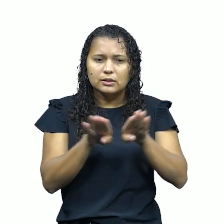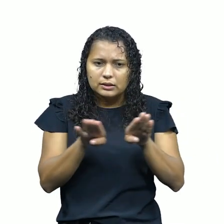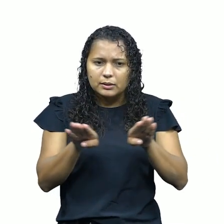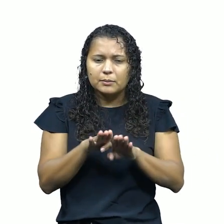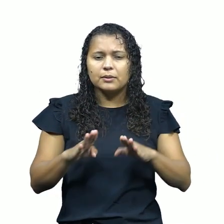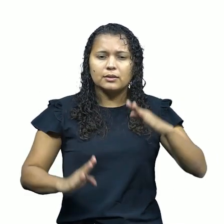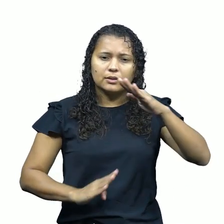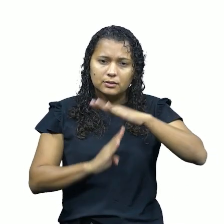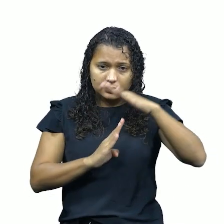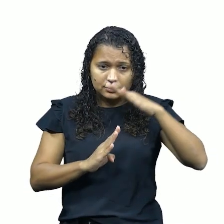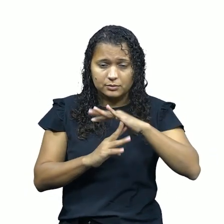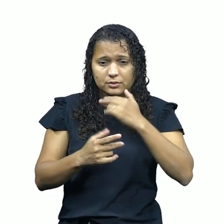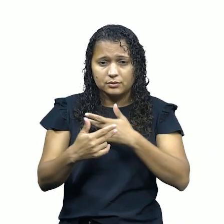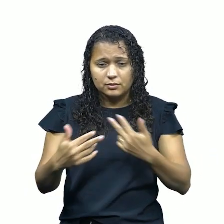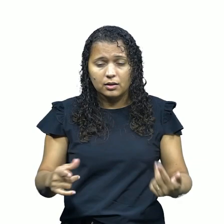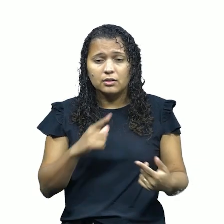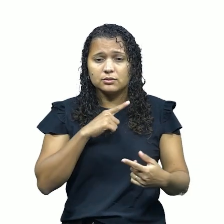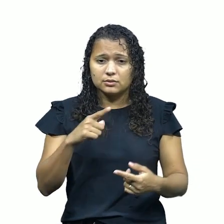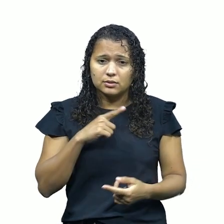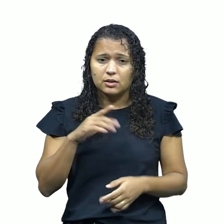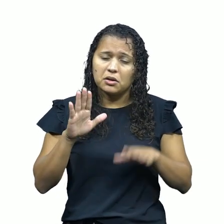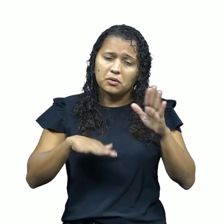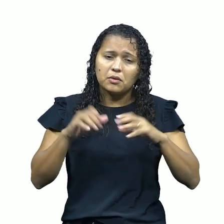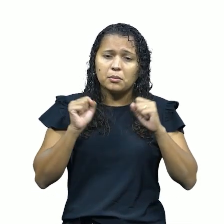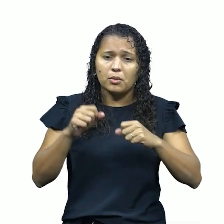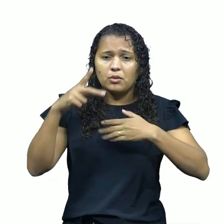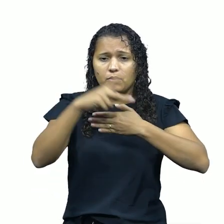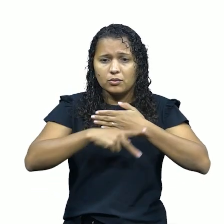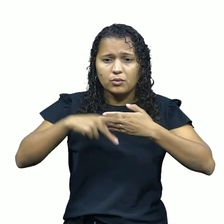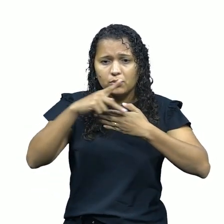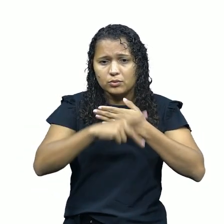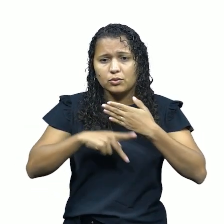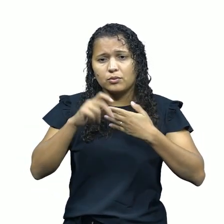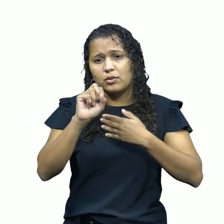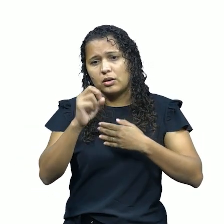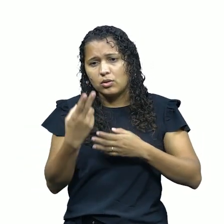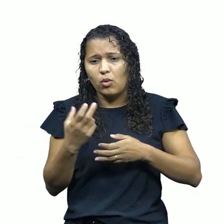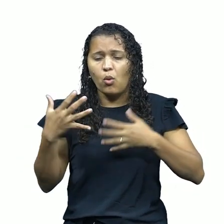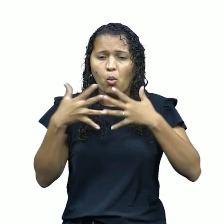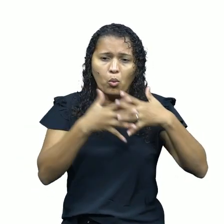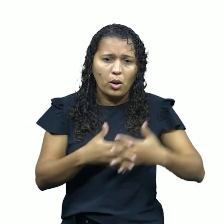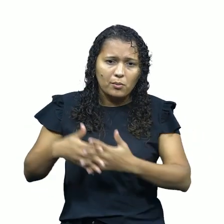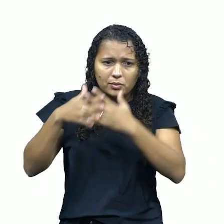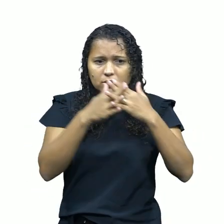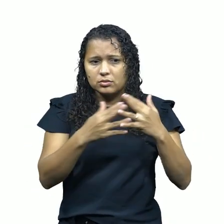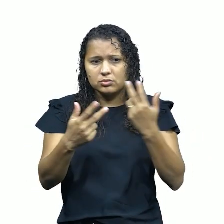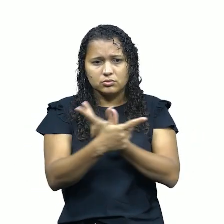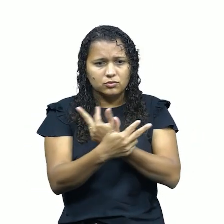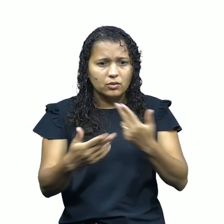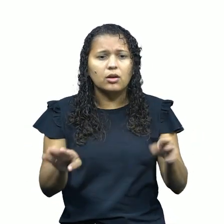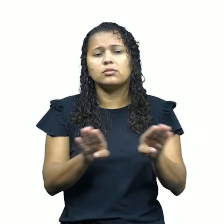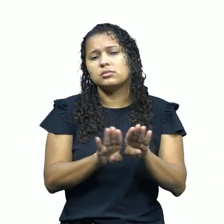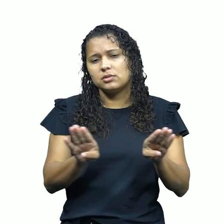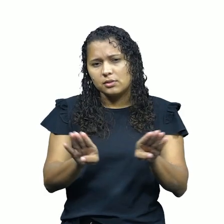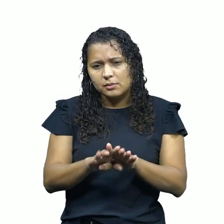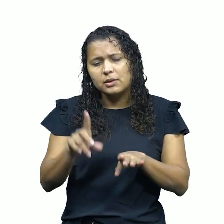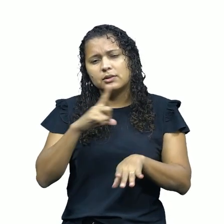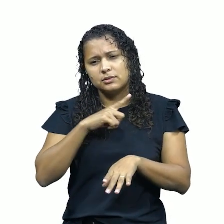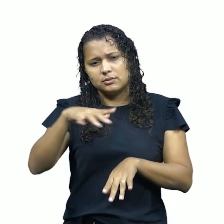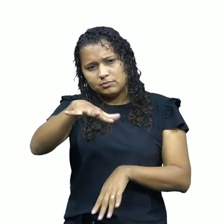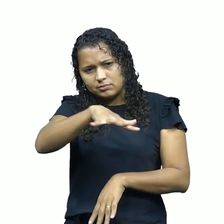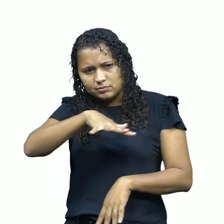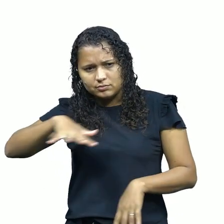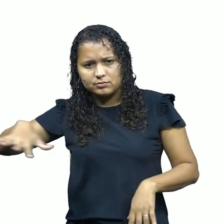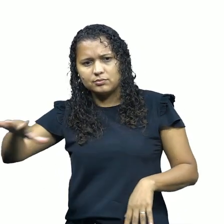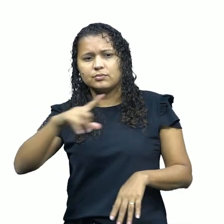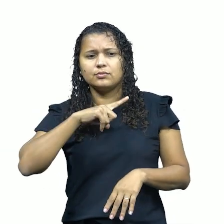os limites da área do porto, por meio de vias ferroviárias e rodoviárias, dutos e correias transportadoras, também por meio de